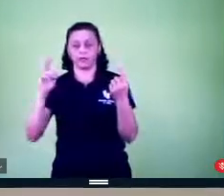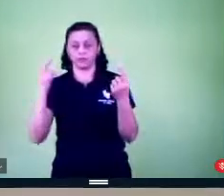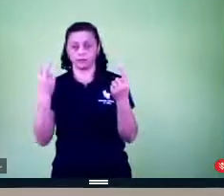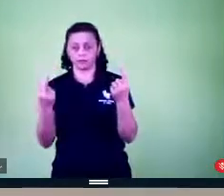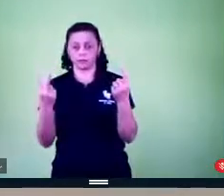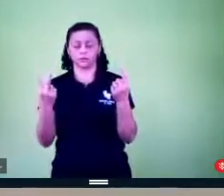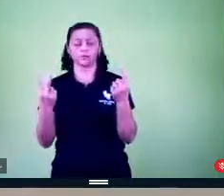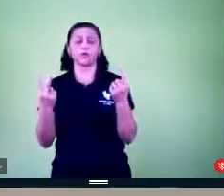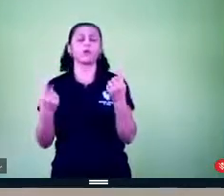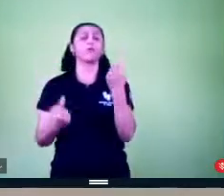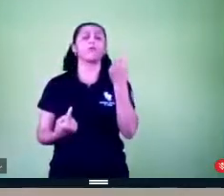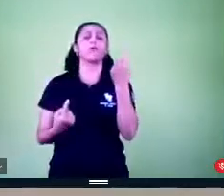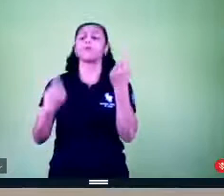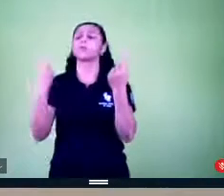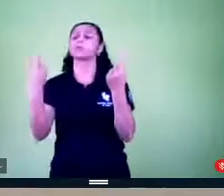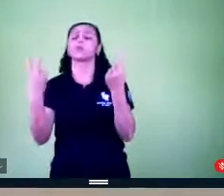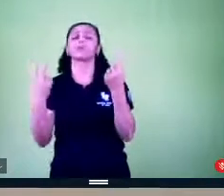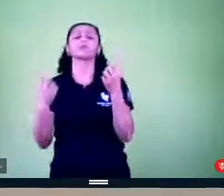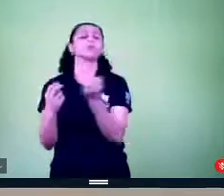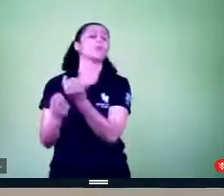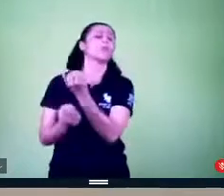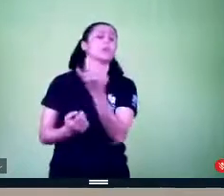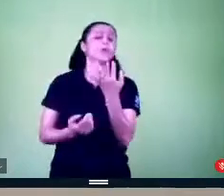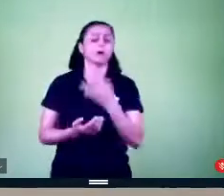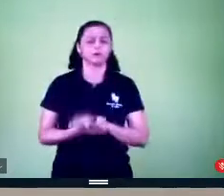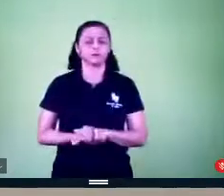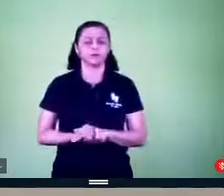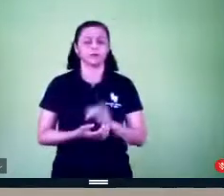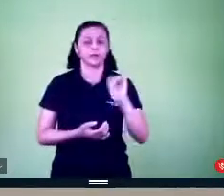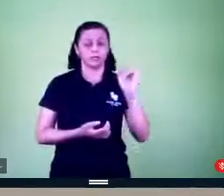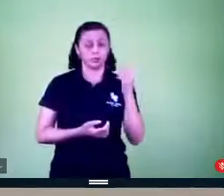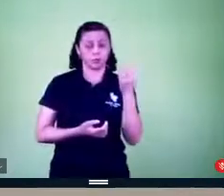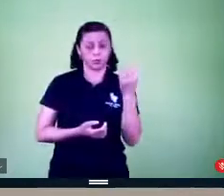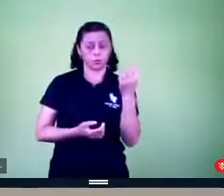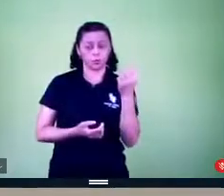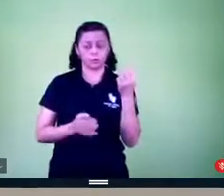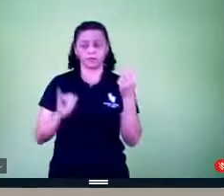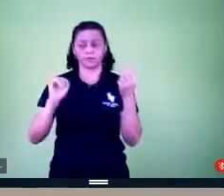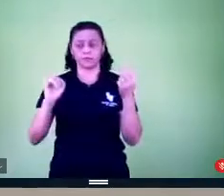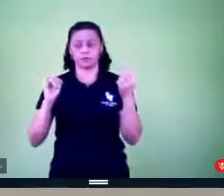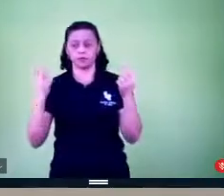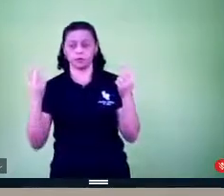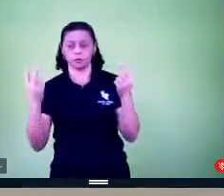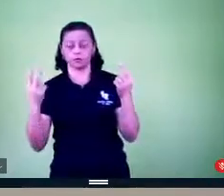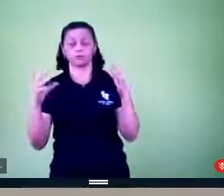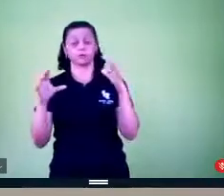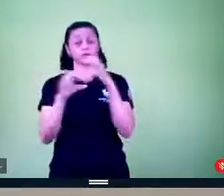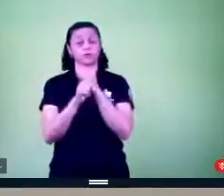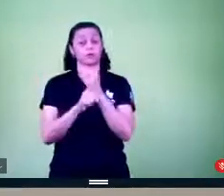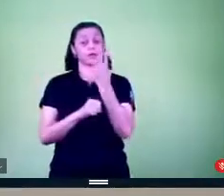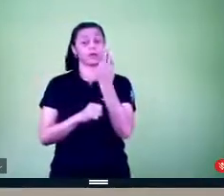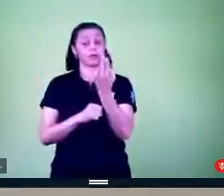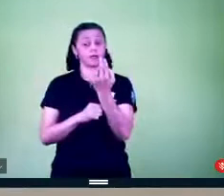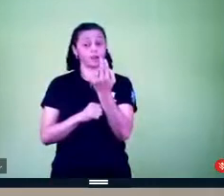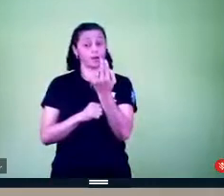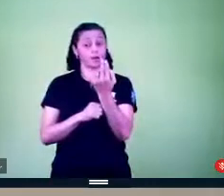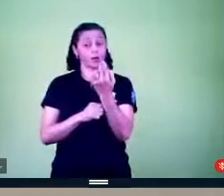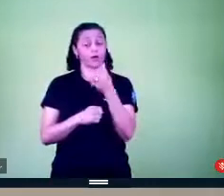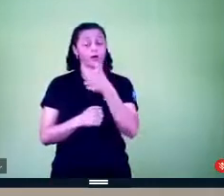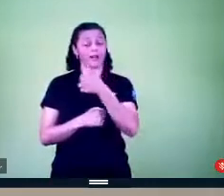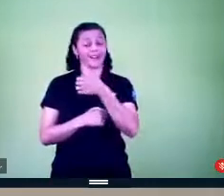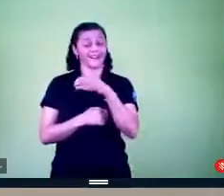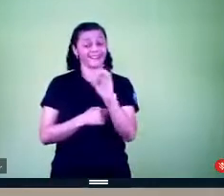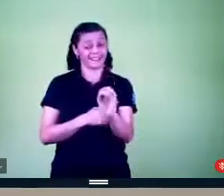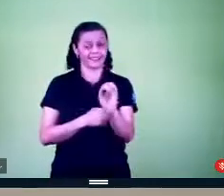eu somar I1 mais I2, tem que ser igual a 10, é óbvio, né? Então a somatória das correntes aqui tem que ser igual à corrente total. Então